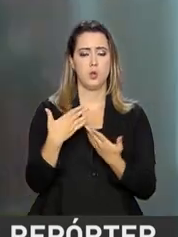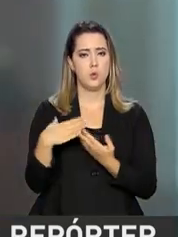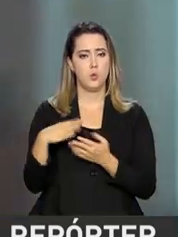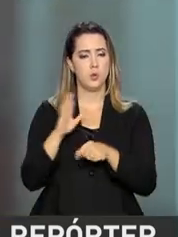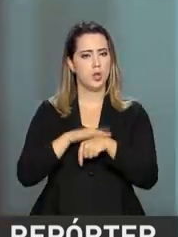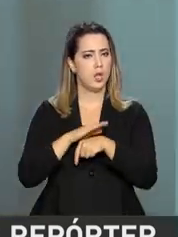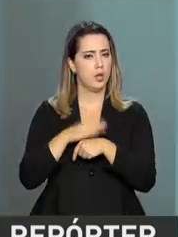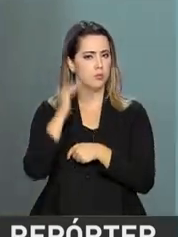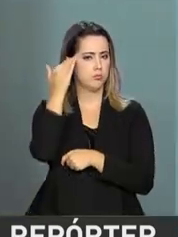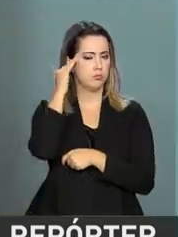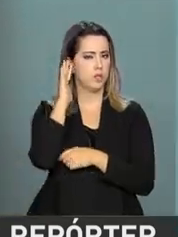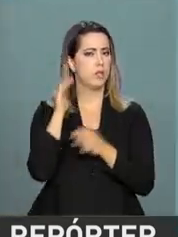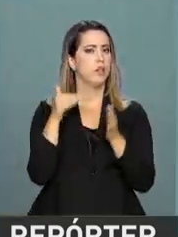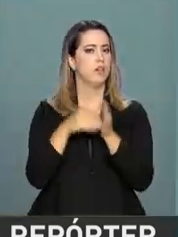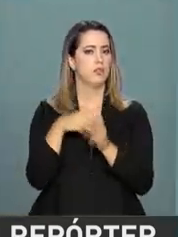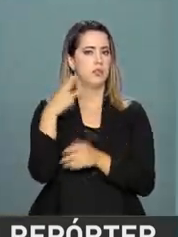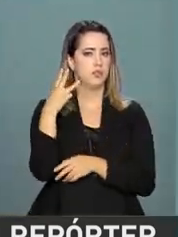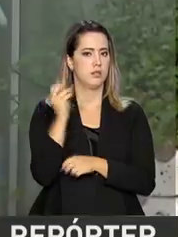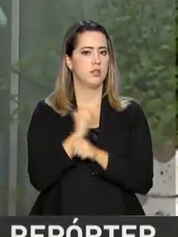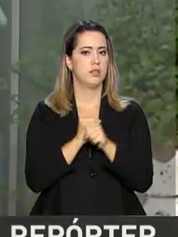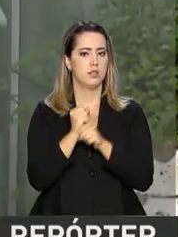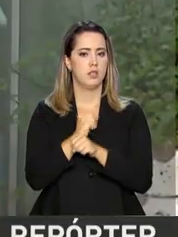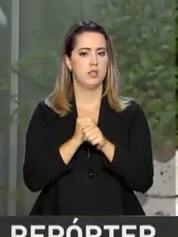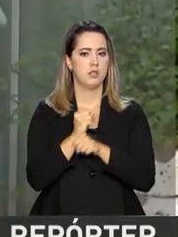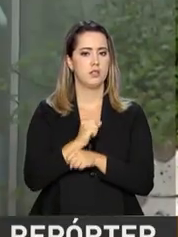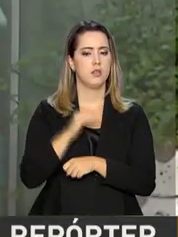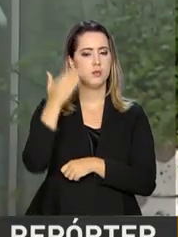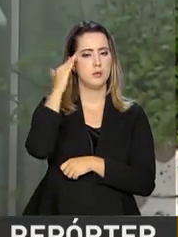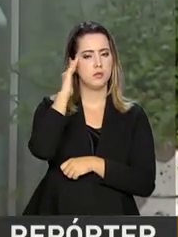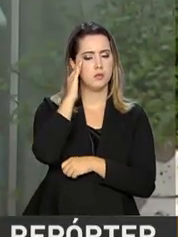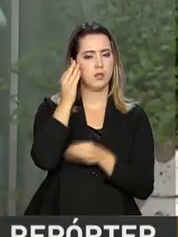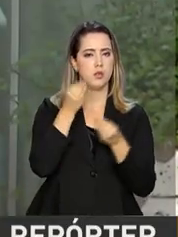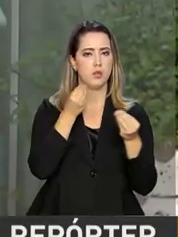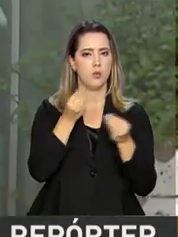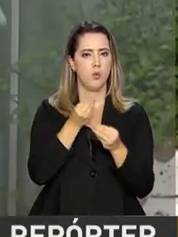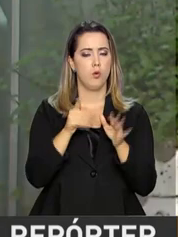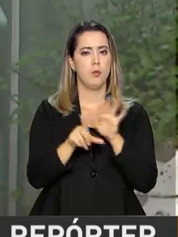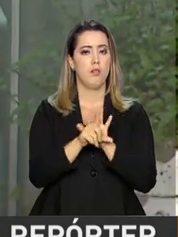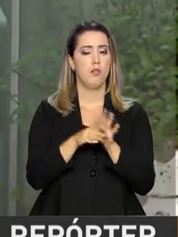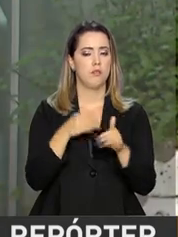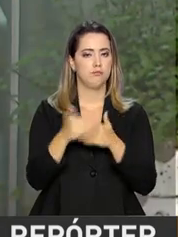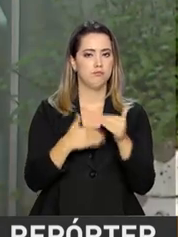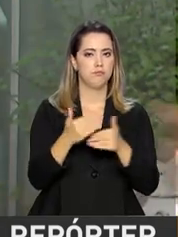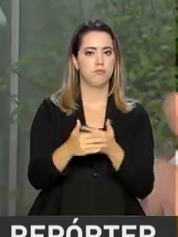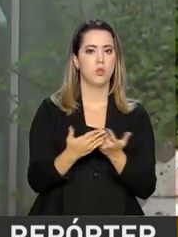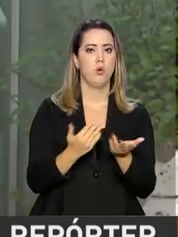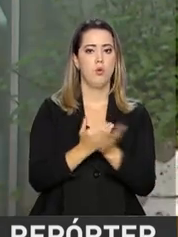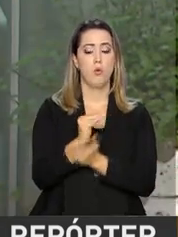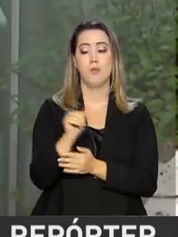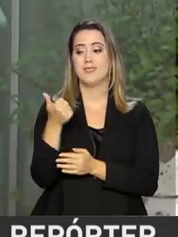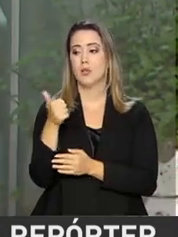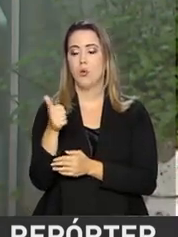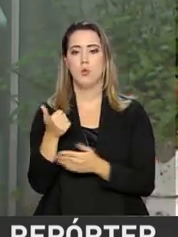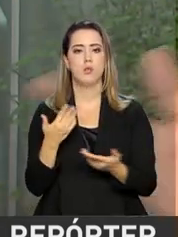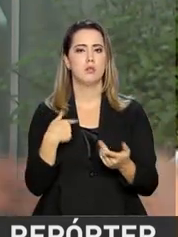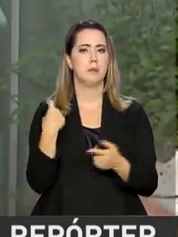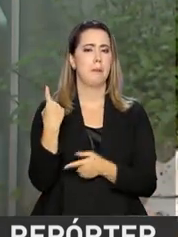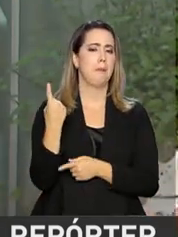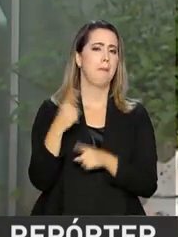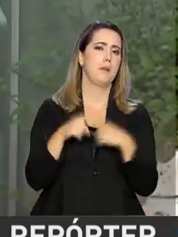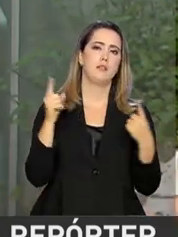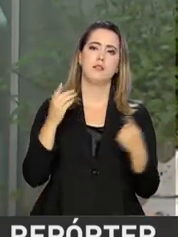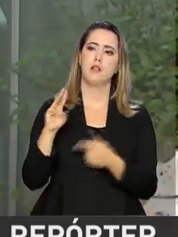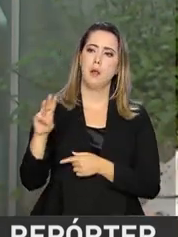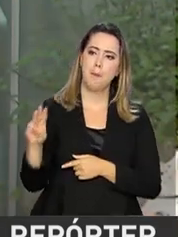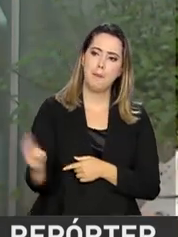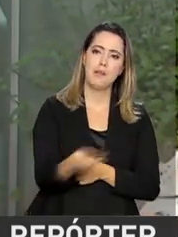lei deve ser de até 3 anos. Ela entra em vigor no dia 11, mas nós temos milhares e milhares de contratos que estão em